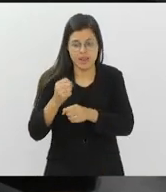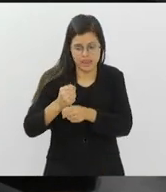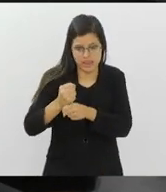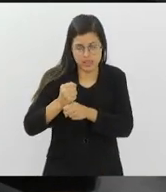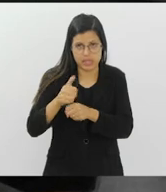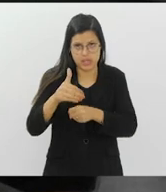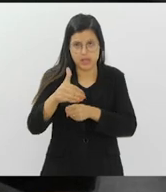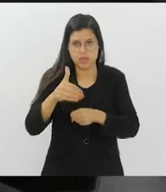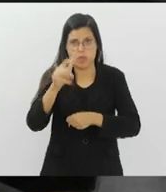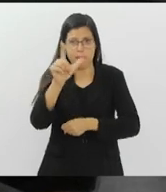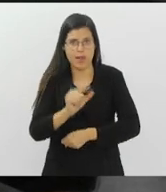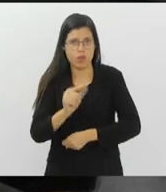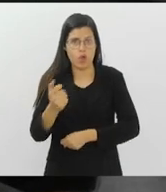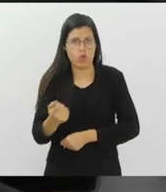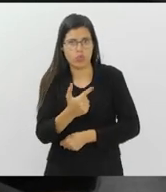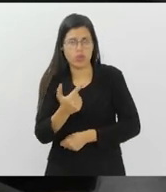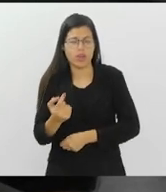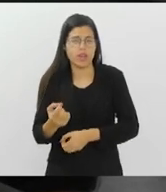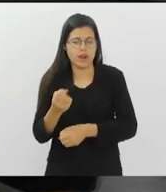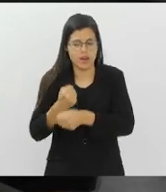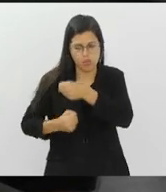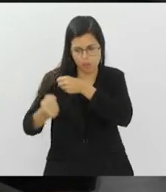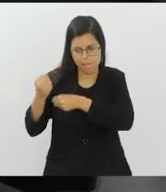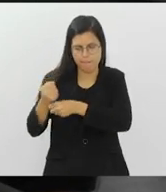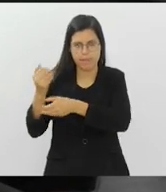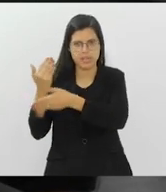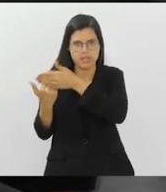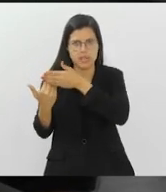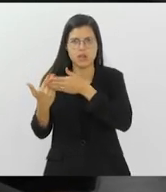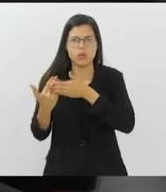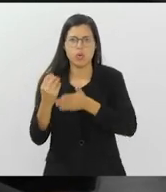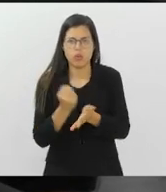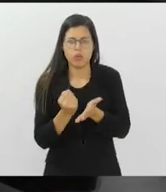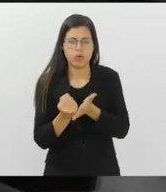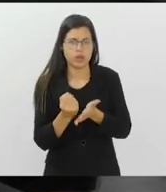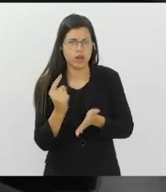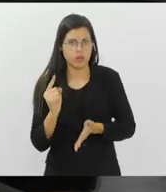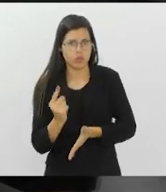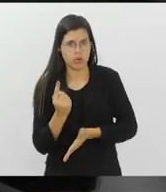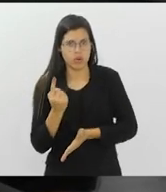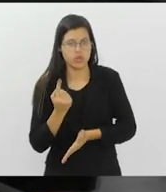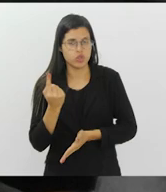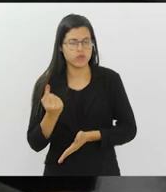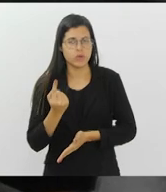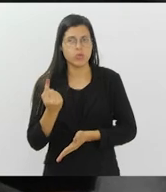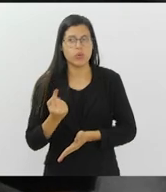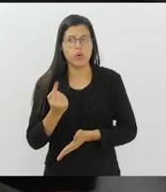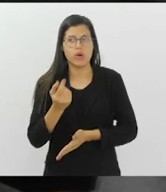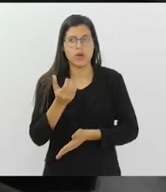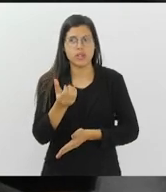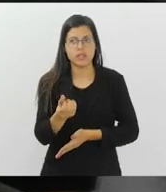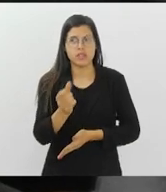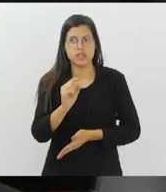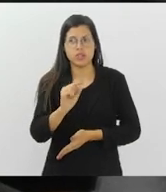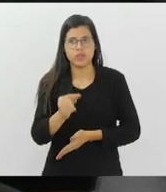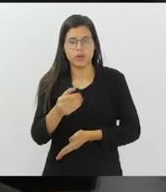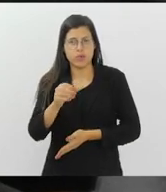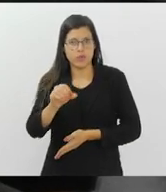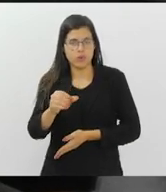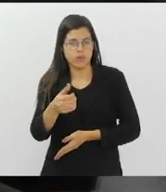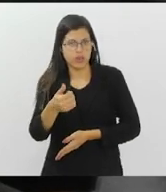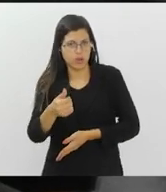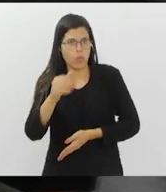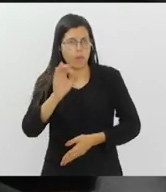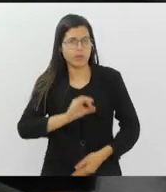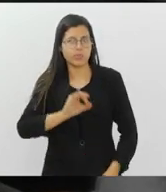passado. Tanto foi que os contratos individuais, eles tiveram um reajuste de 6,91% esse ano.